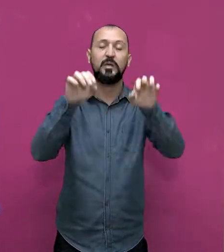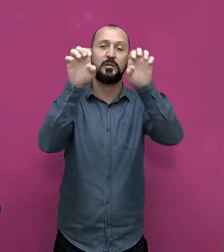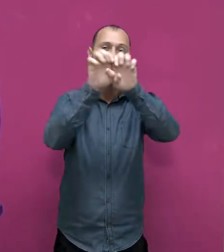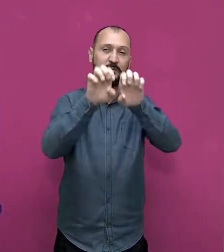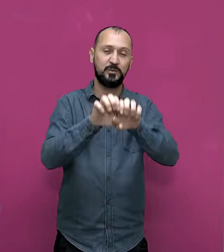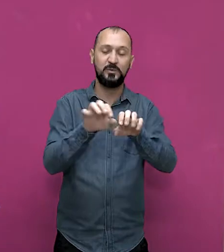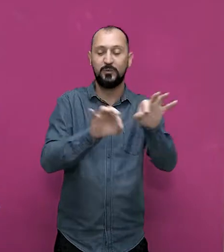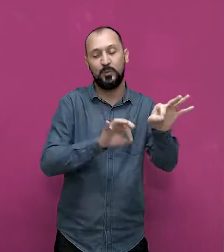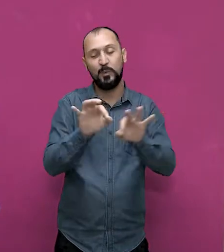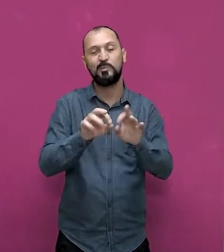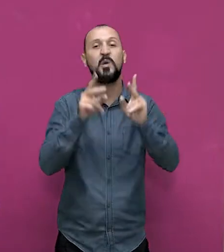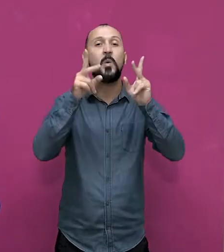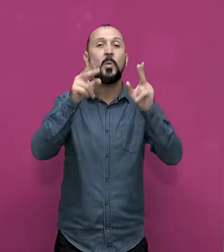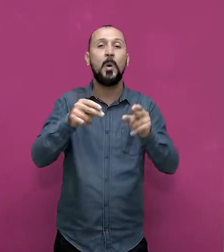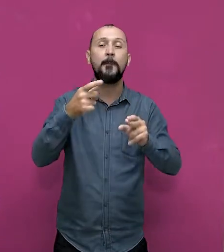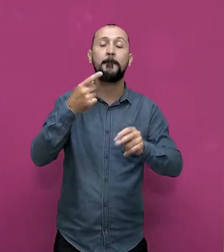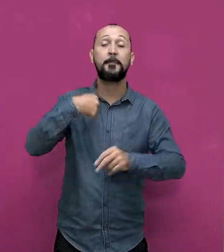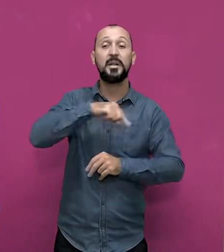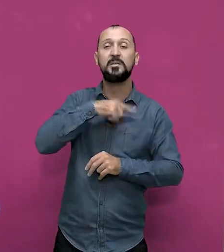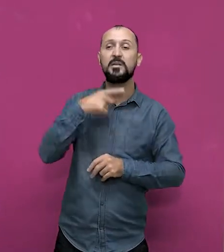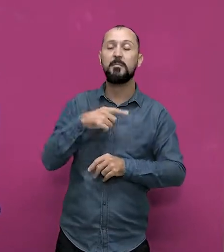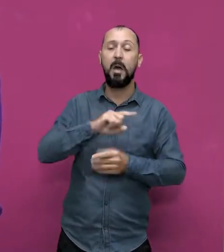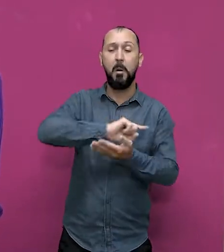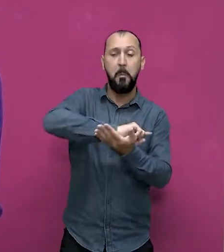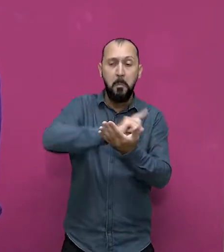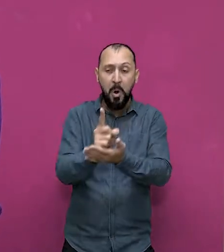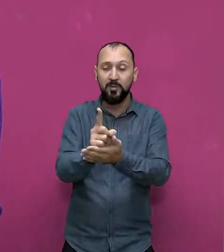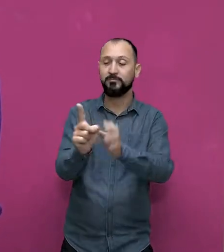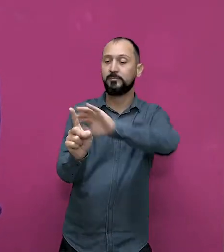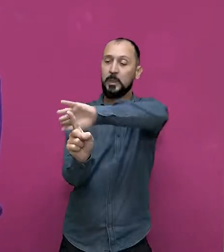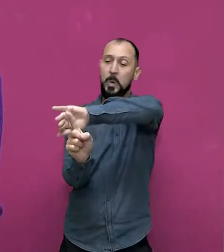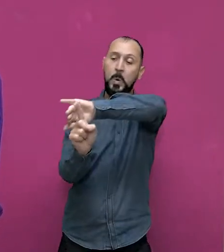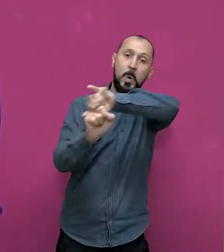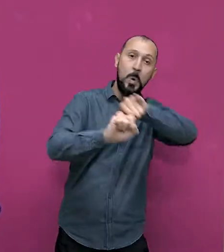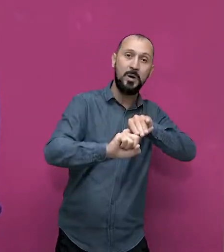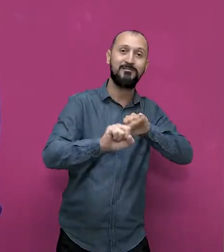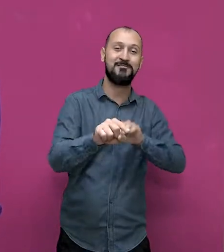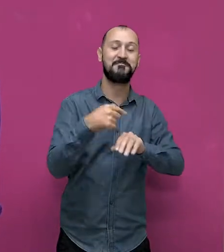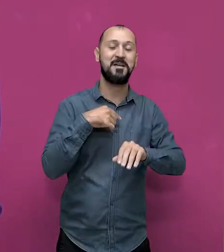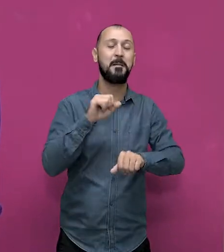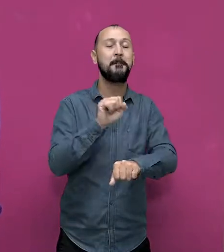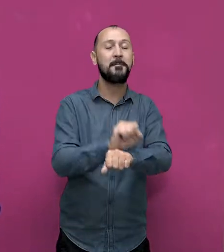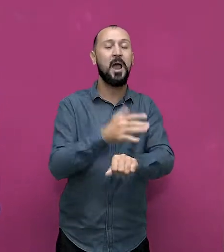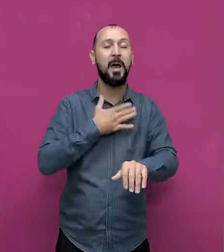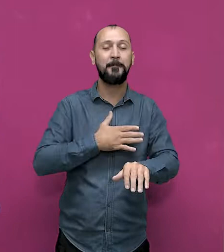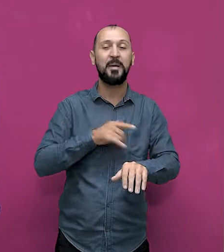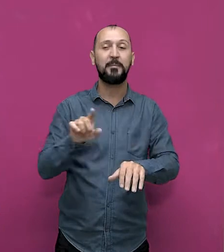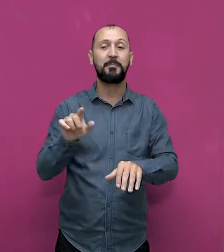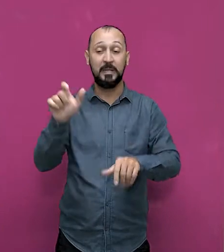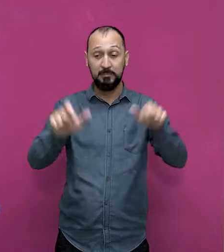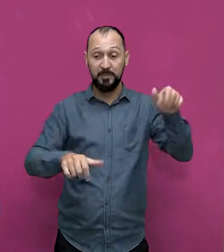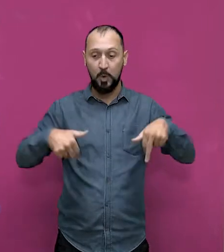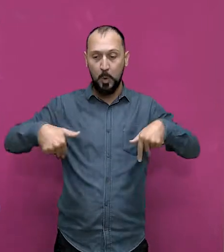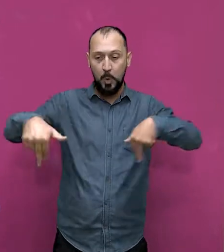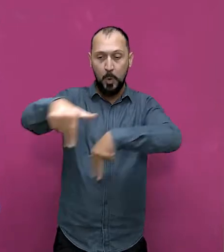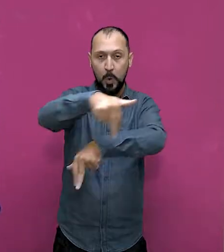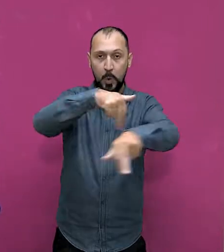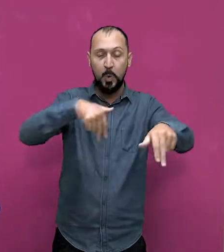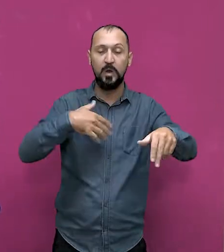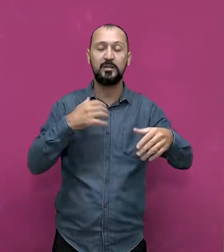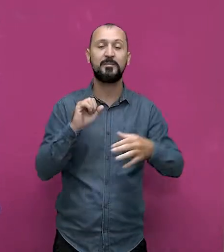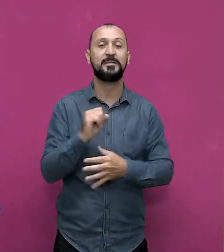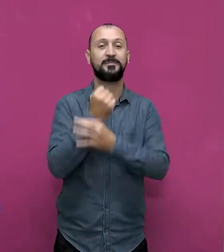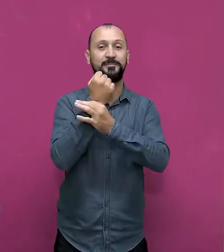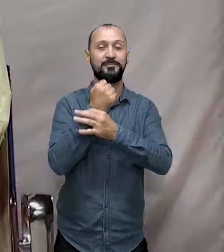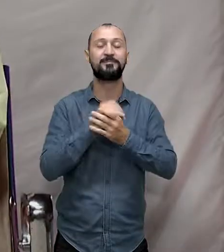toda a infraestrutura foi feita nesse sentido para a gente reduzir a velocidade de circulação desses veículos para dar mais segurança para as pessoas